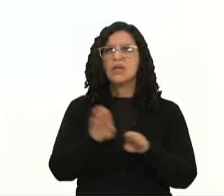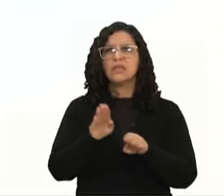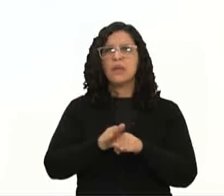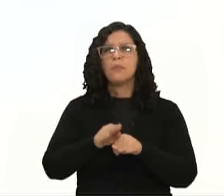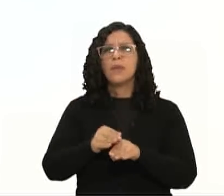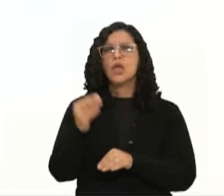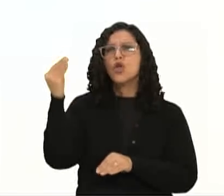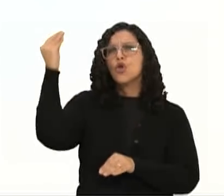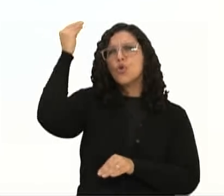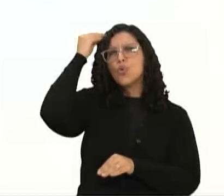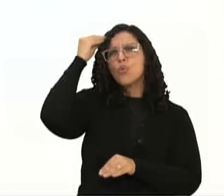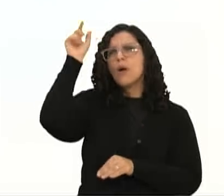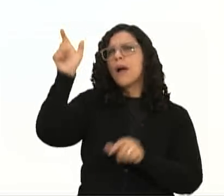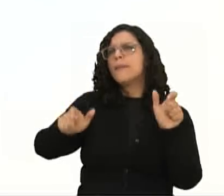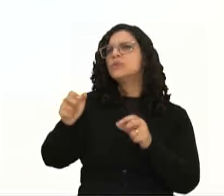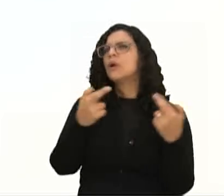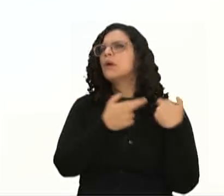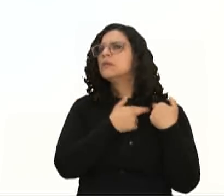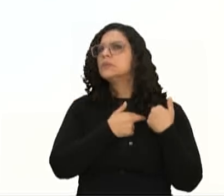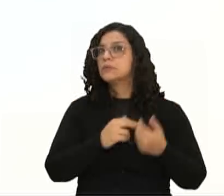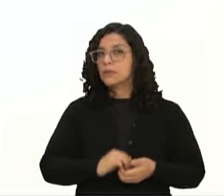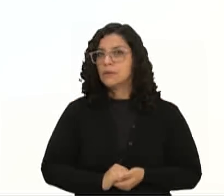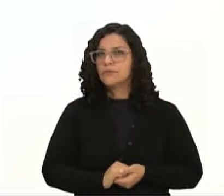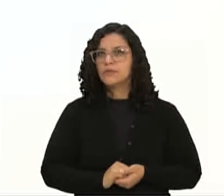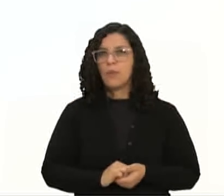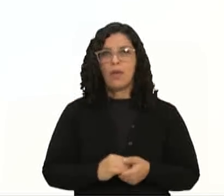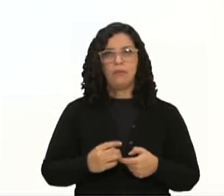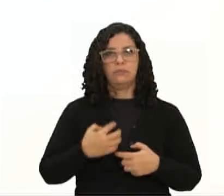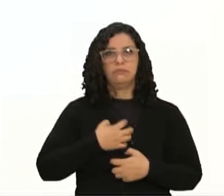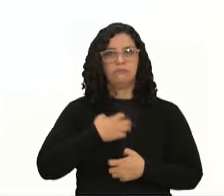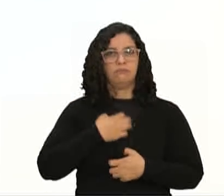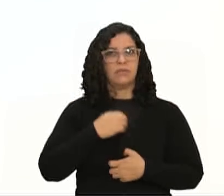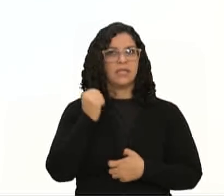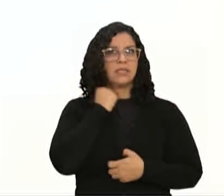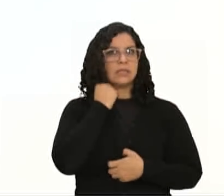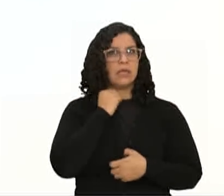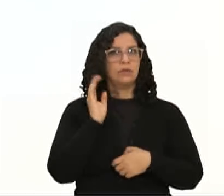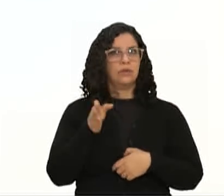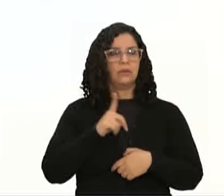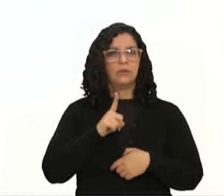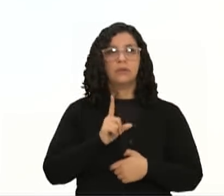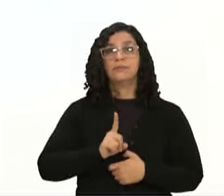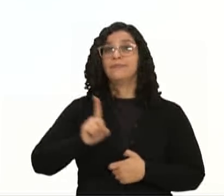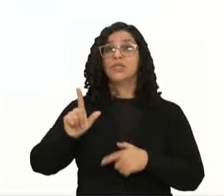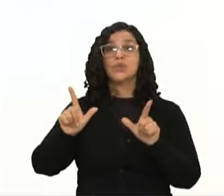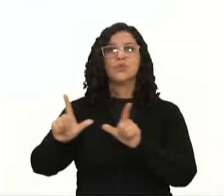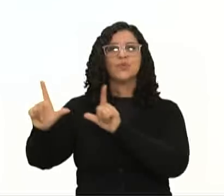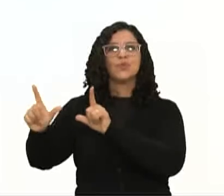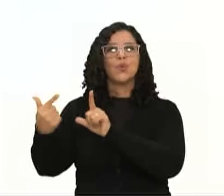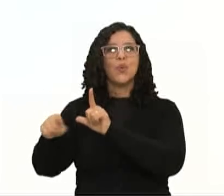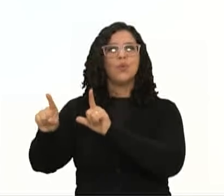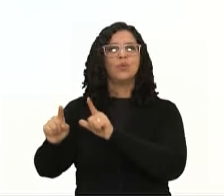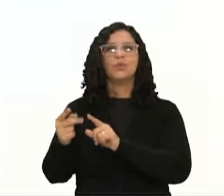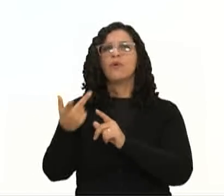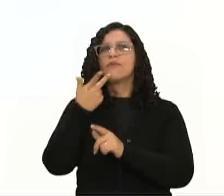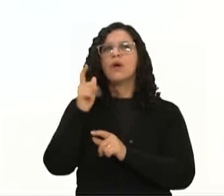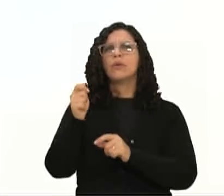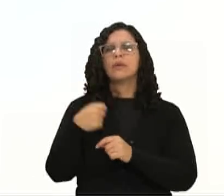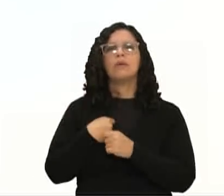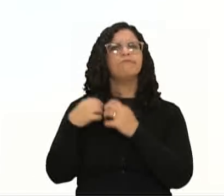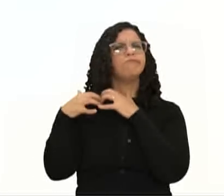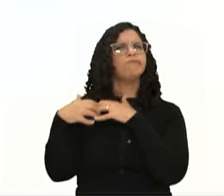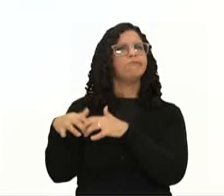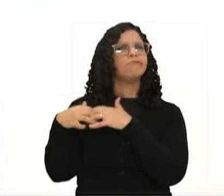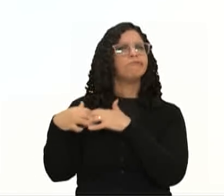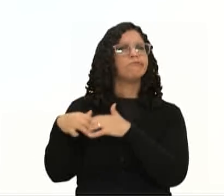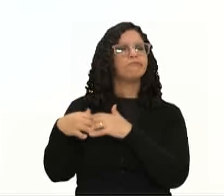culpar a parte responsável? Então, ali eles já estão meio estressados. E lá no último quadrinho, eles estão